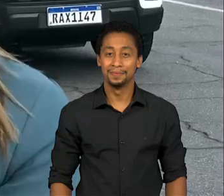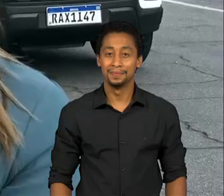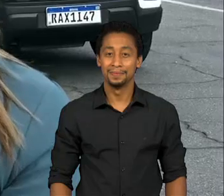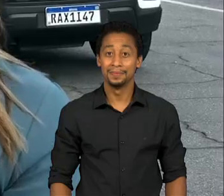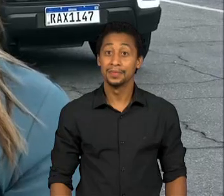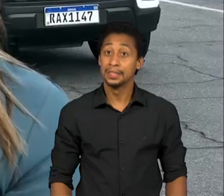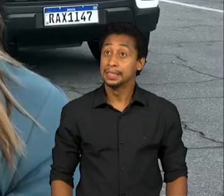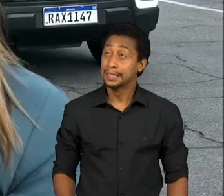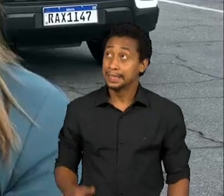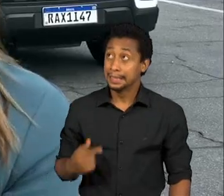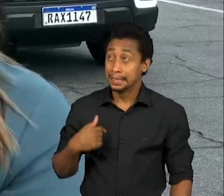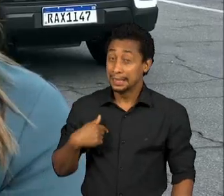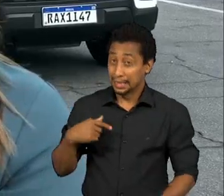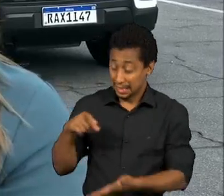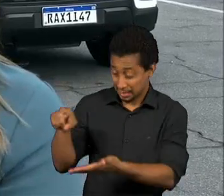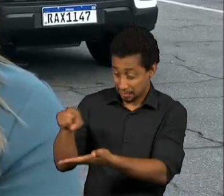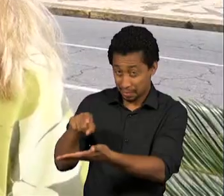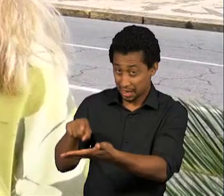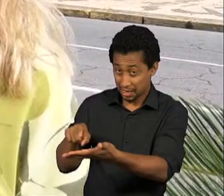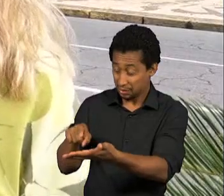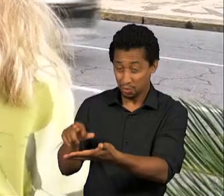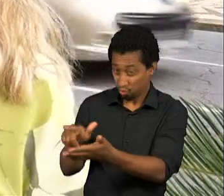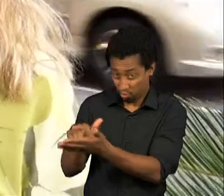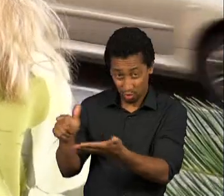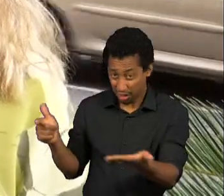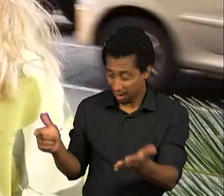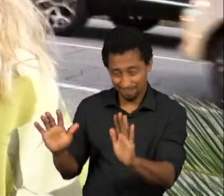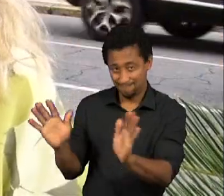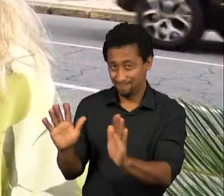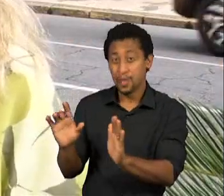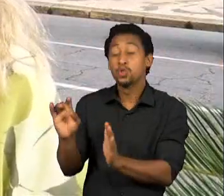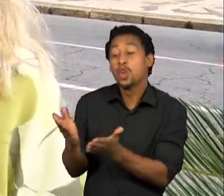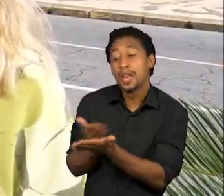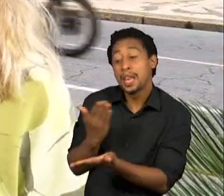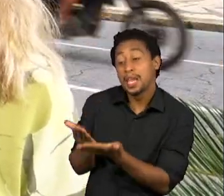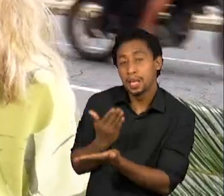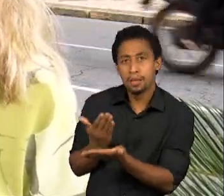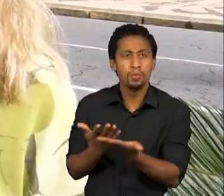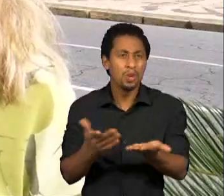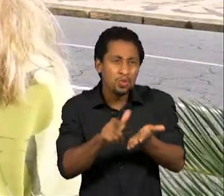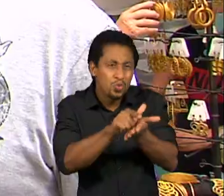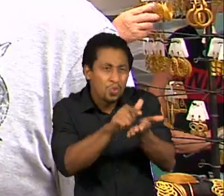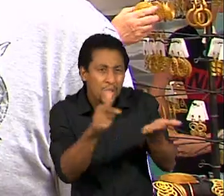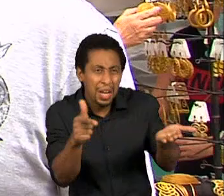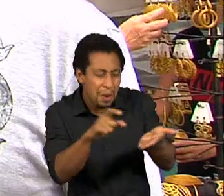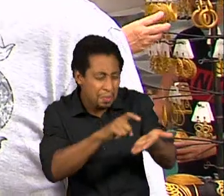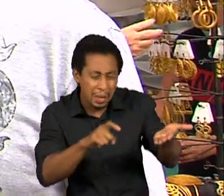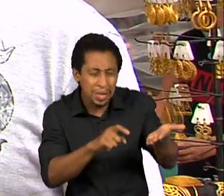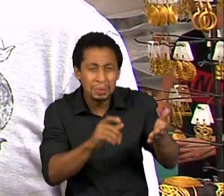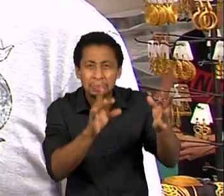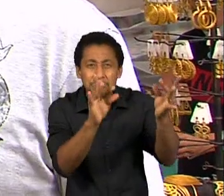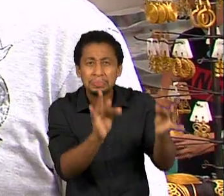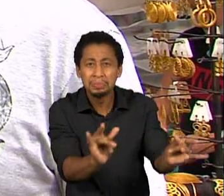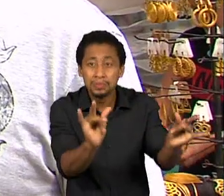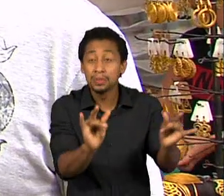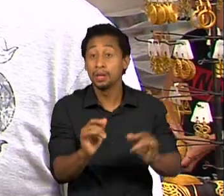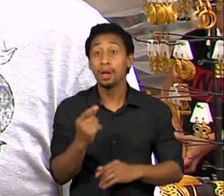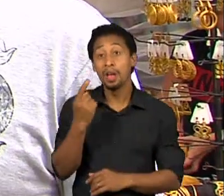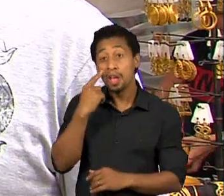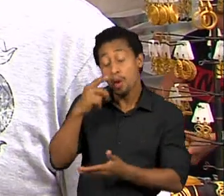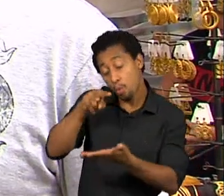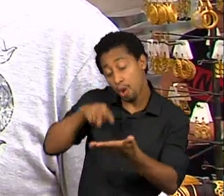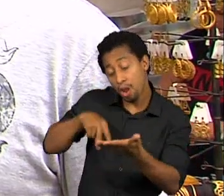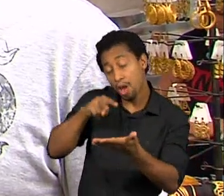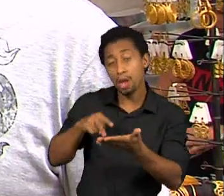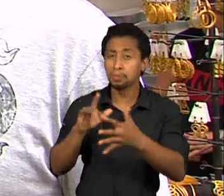Não leio mais nada impresso a não ser livros. O jornal impresso a gente já não tem quase mais, né? Eu leio mais a programação